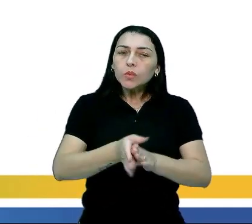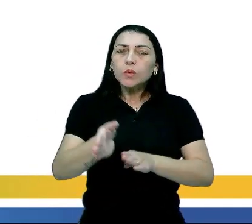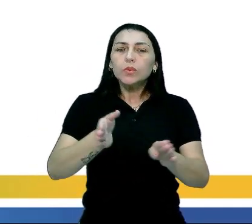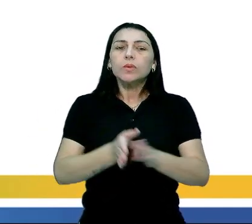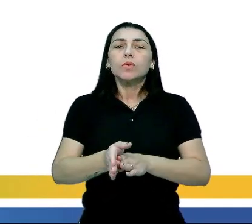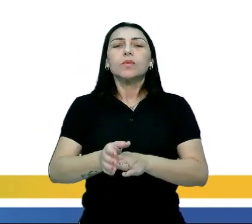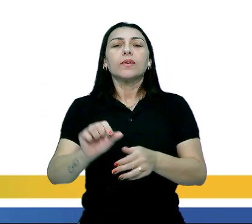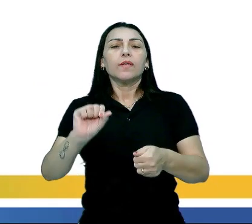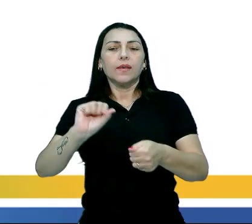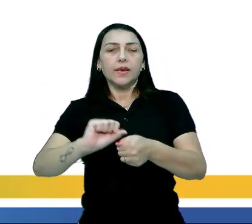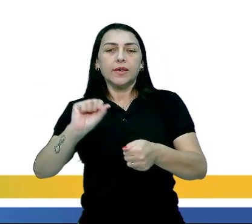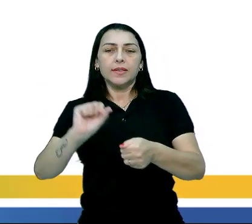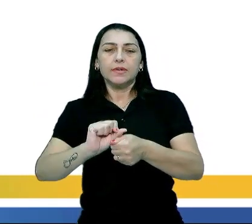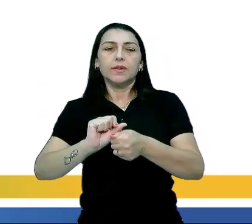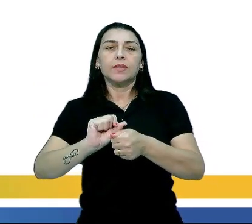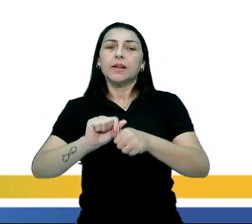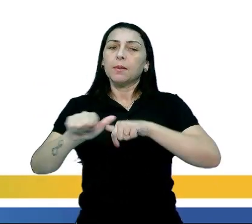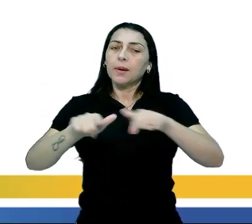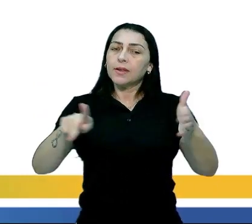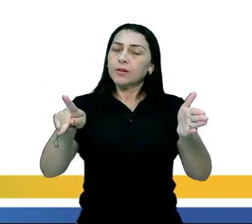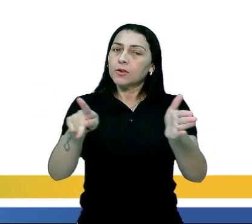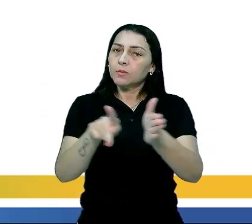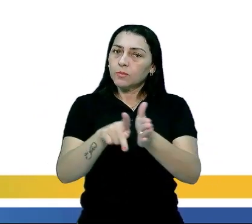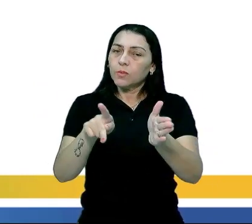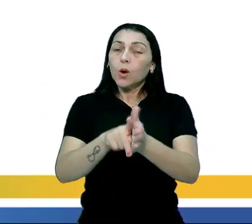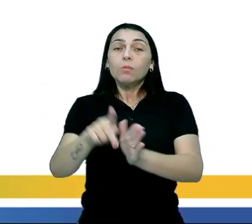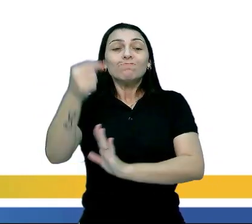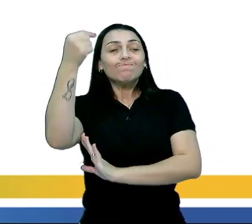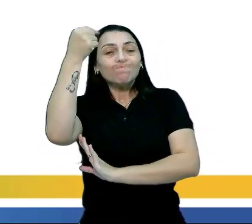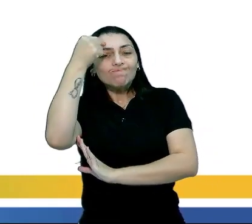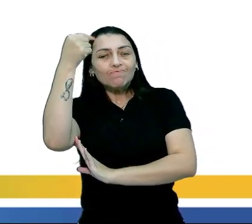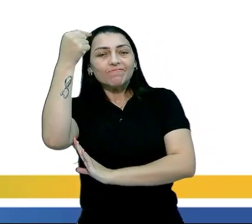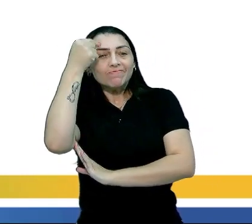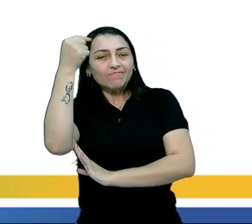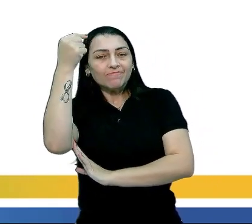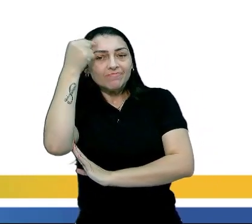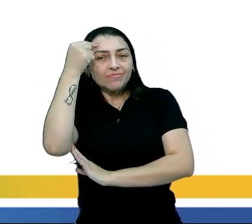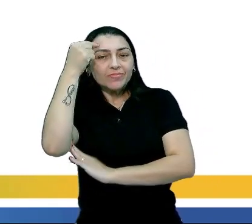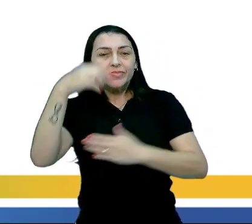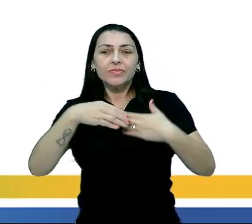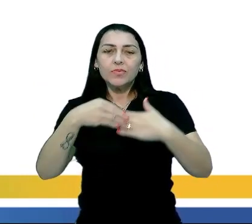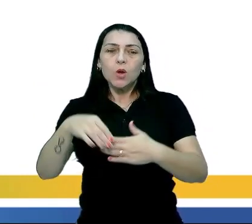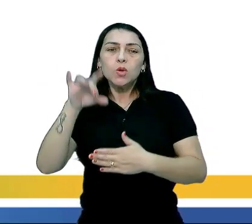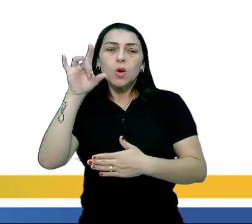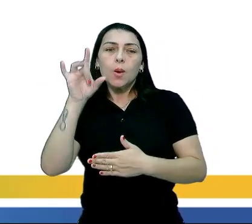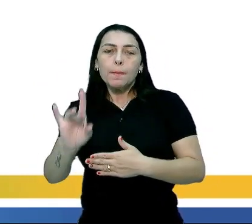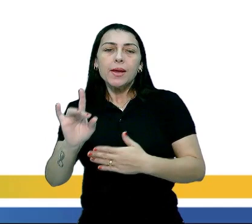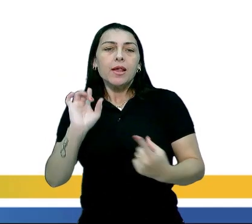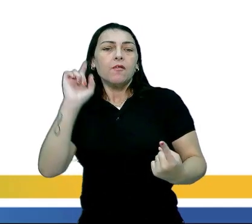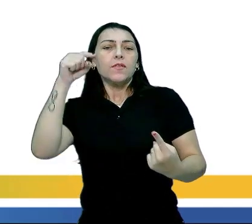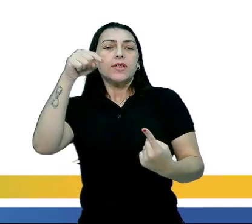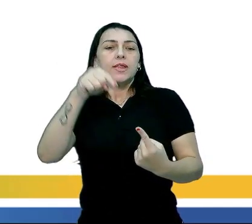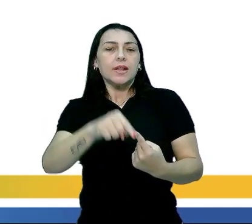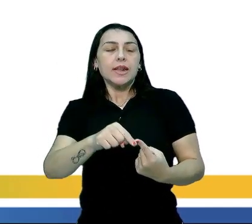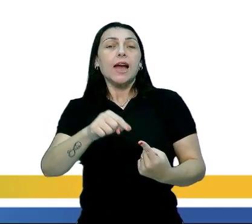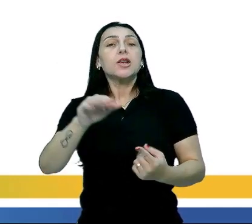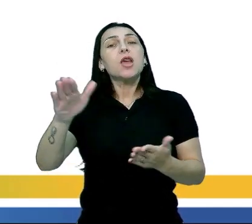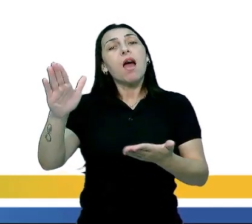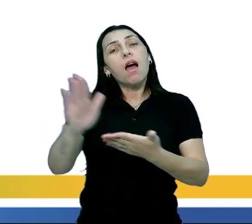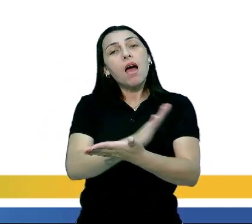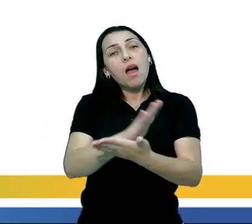fins últimos, agindo de acordo com ou a serviço de suas convicções